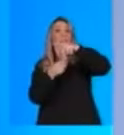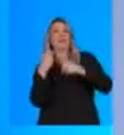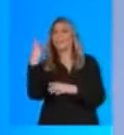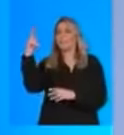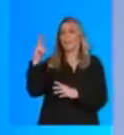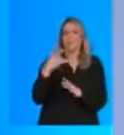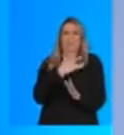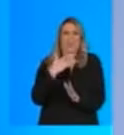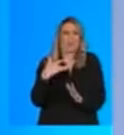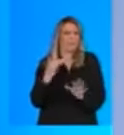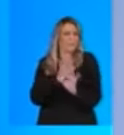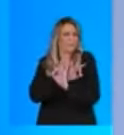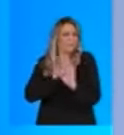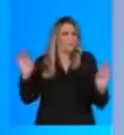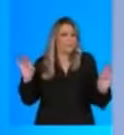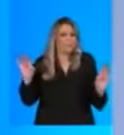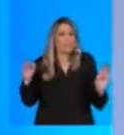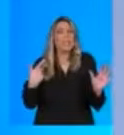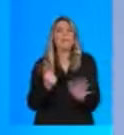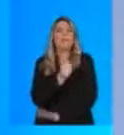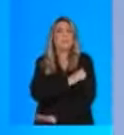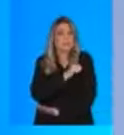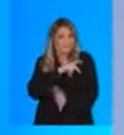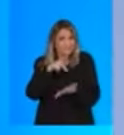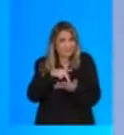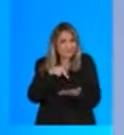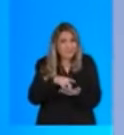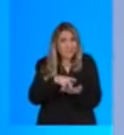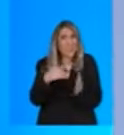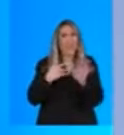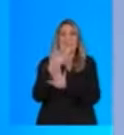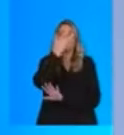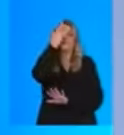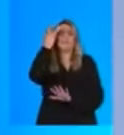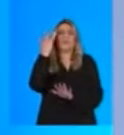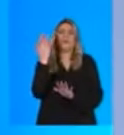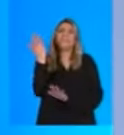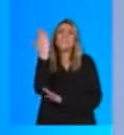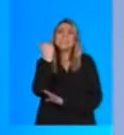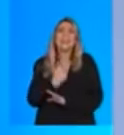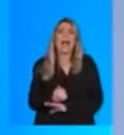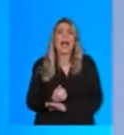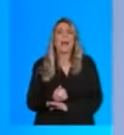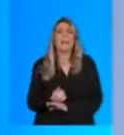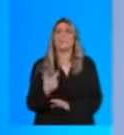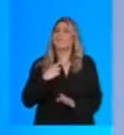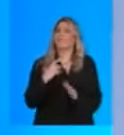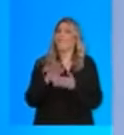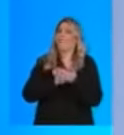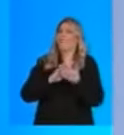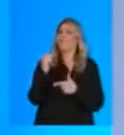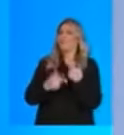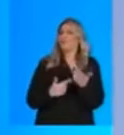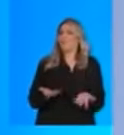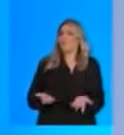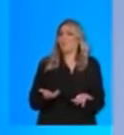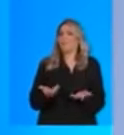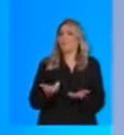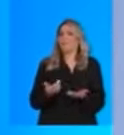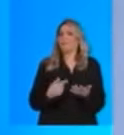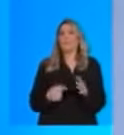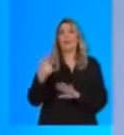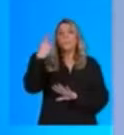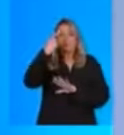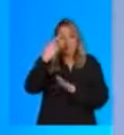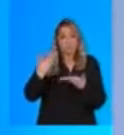saúde é uma maravilha no Rio de Janeiro de verdade as pessoas sabem que o sisreg não funciona a pessoa tem um